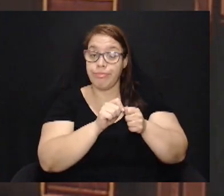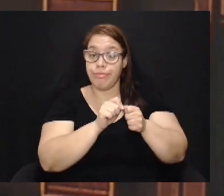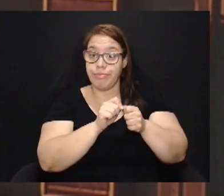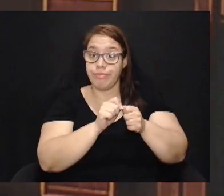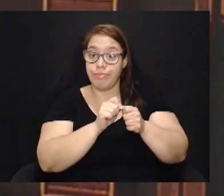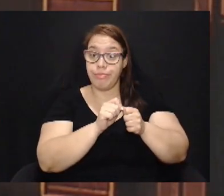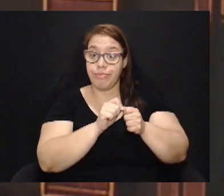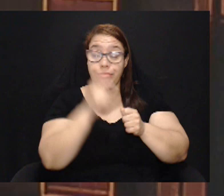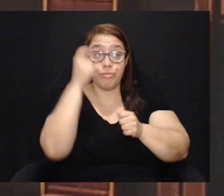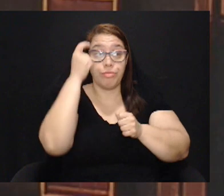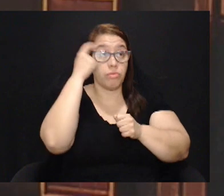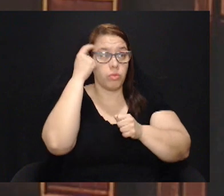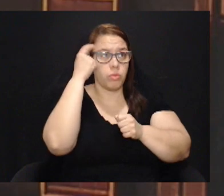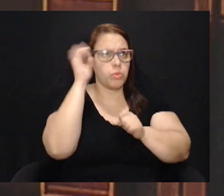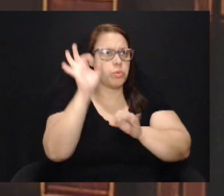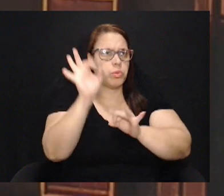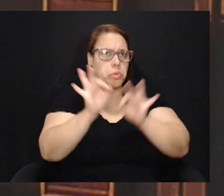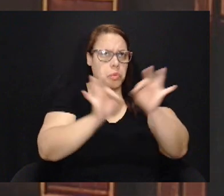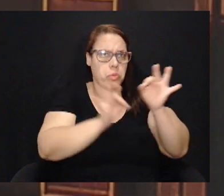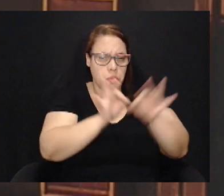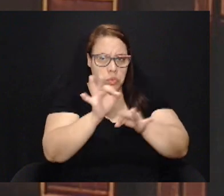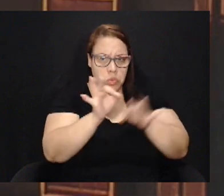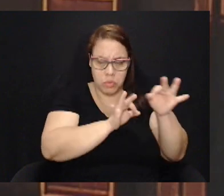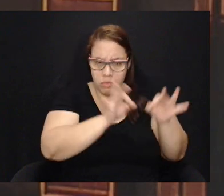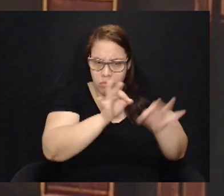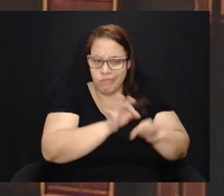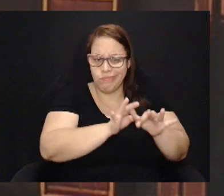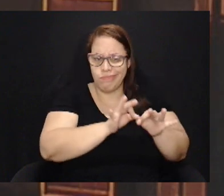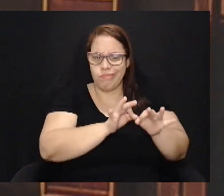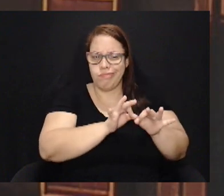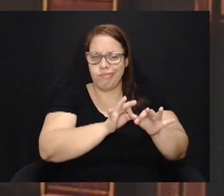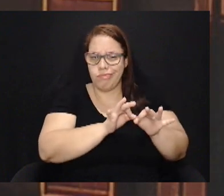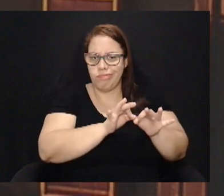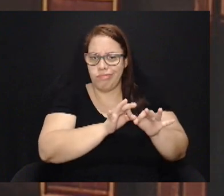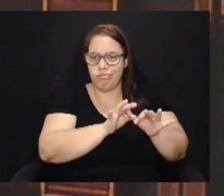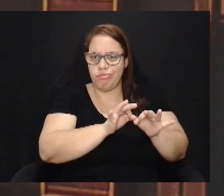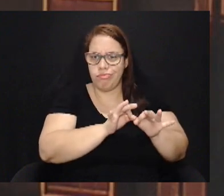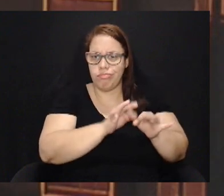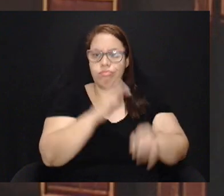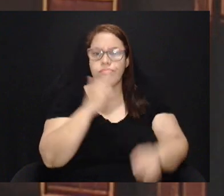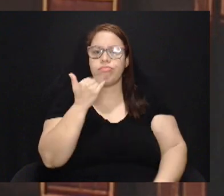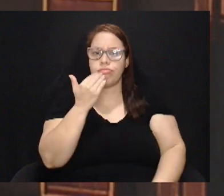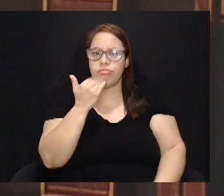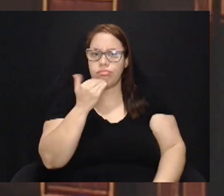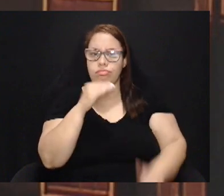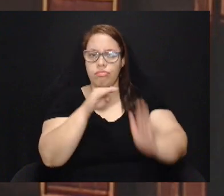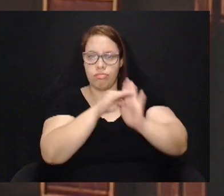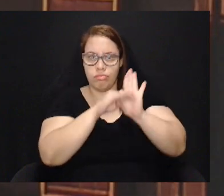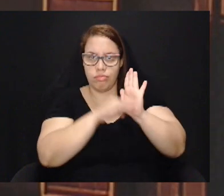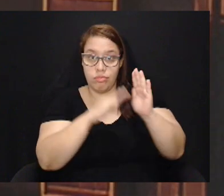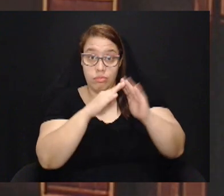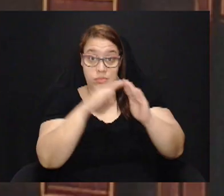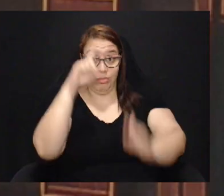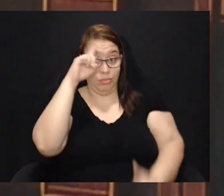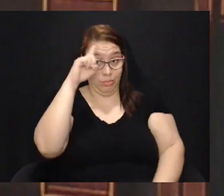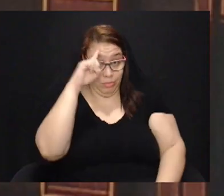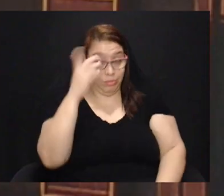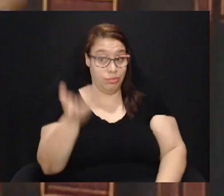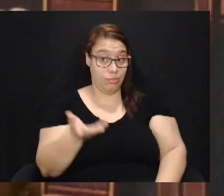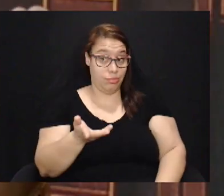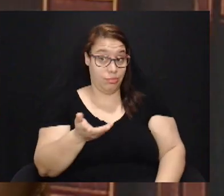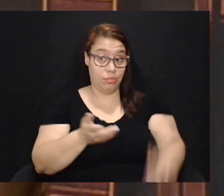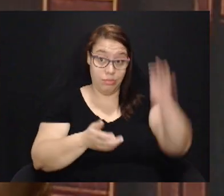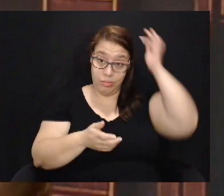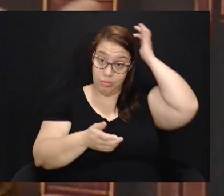pensar um planejamento alimentar acerca dos alimentos que vão colocar em casa no dia a dia, né? E a exceção não